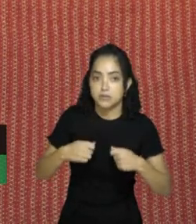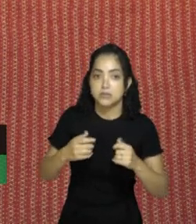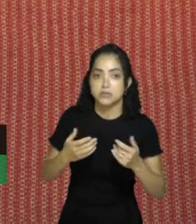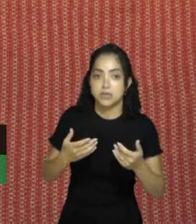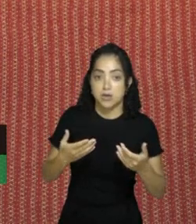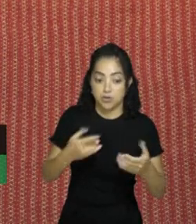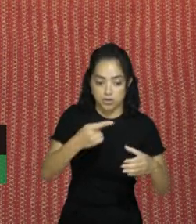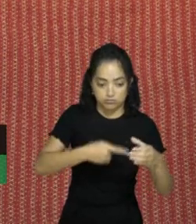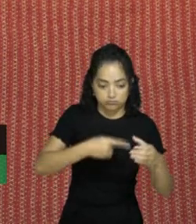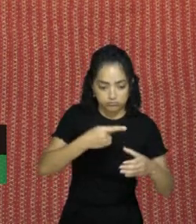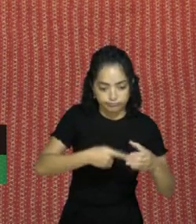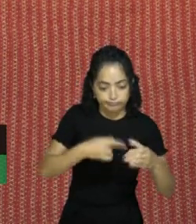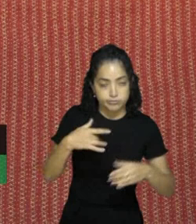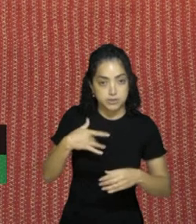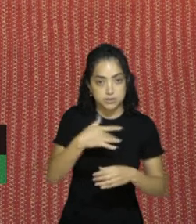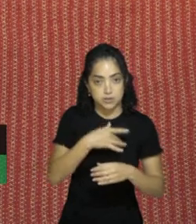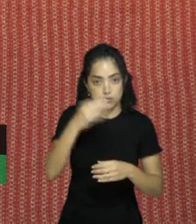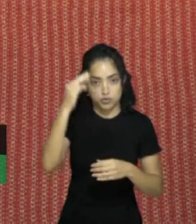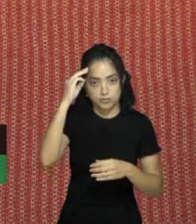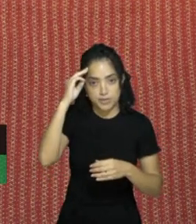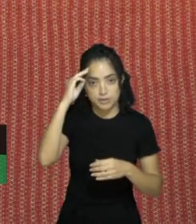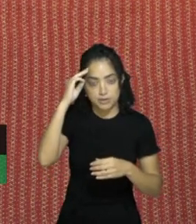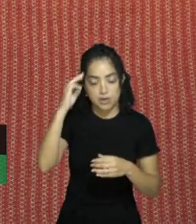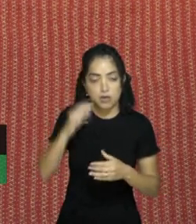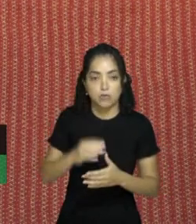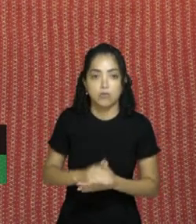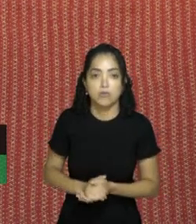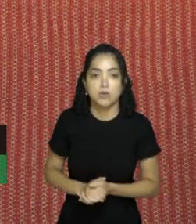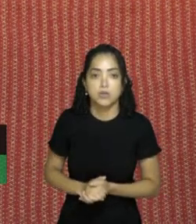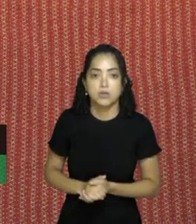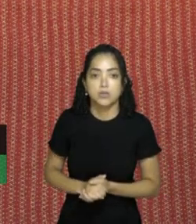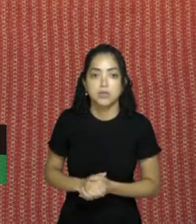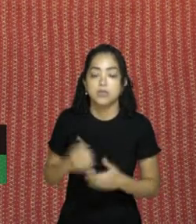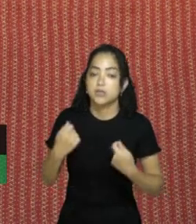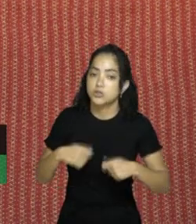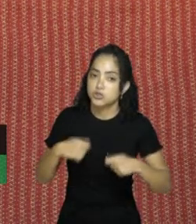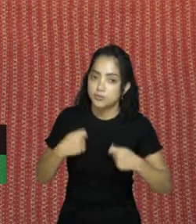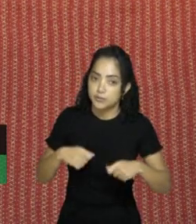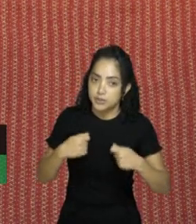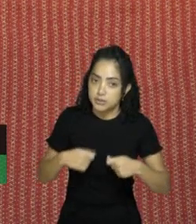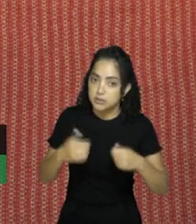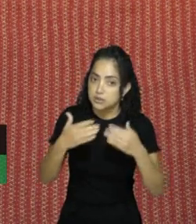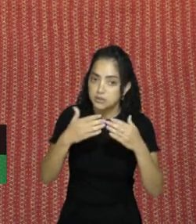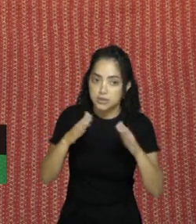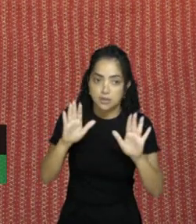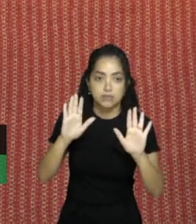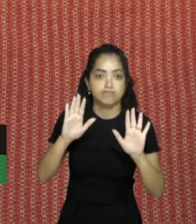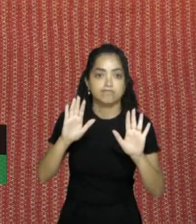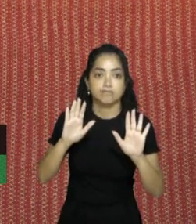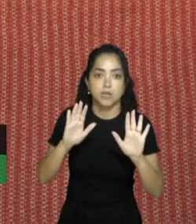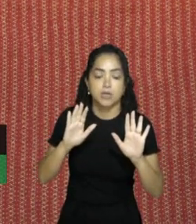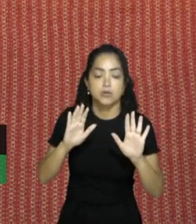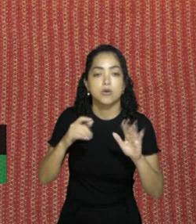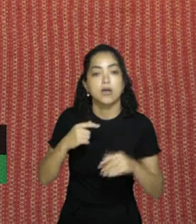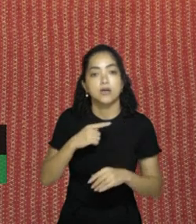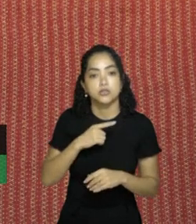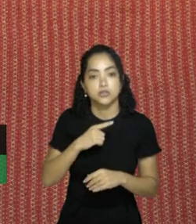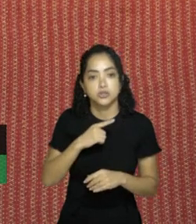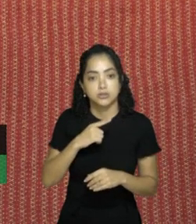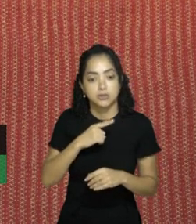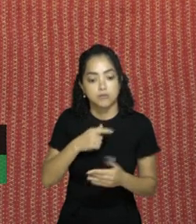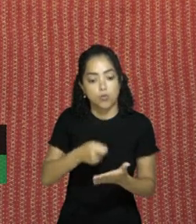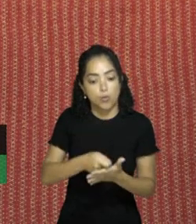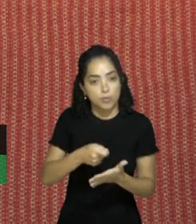mental Deputado Marquito e nós precisamos falar abertamente disso nós temos a